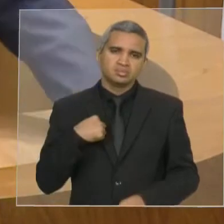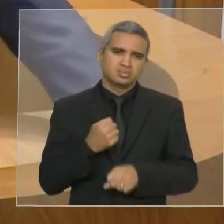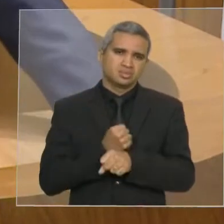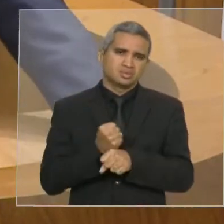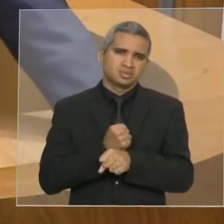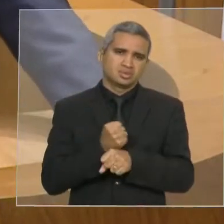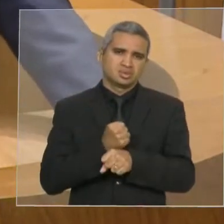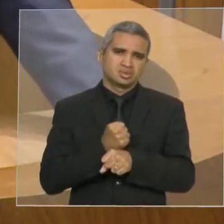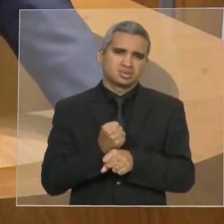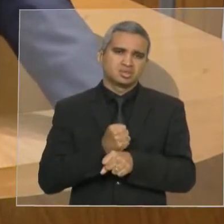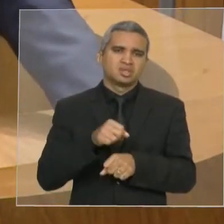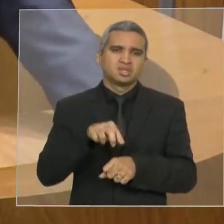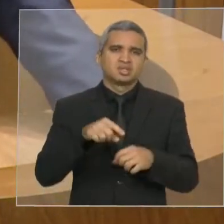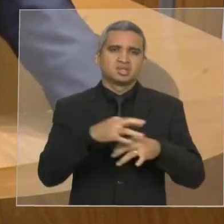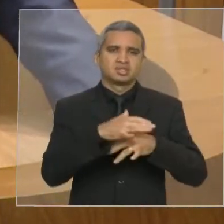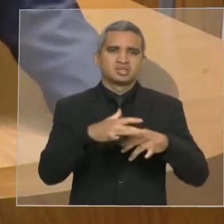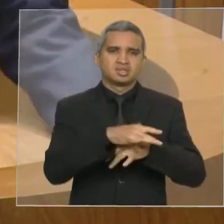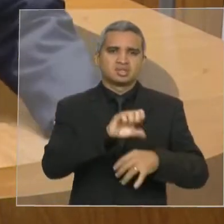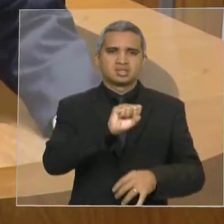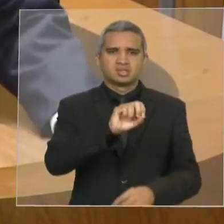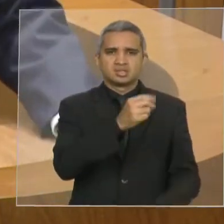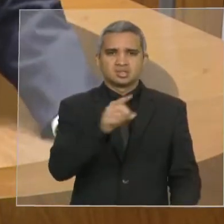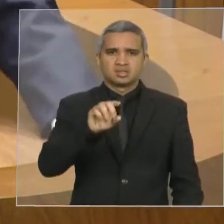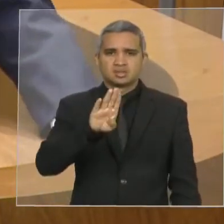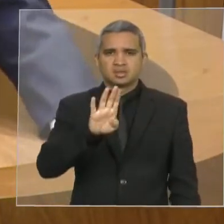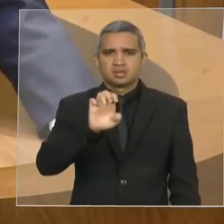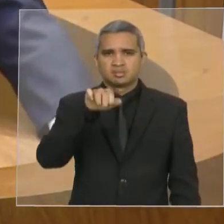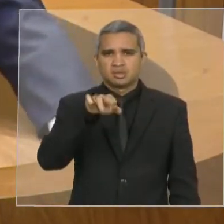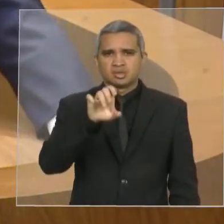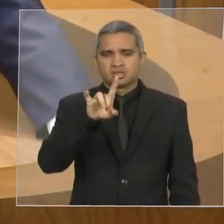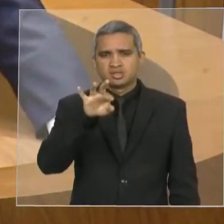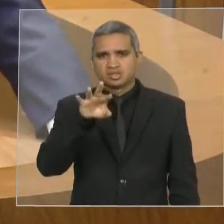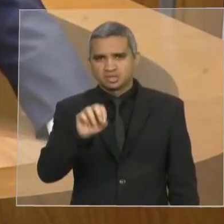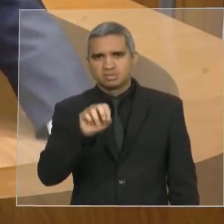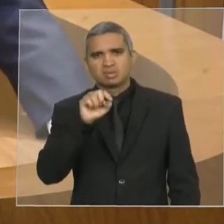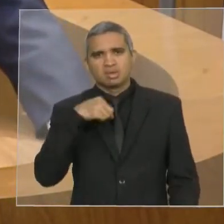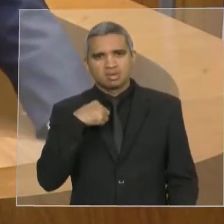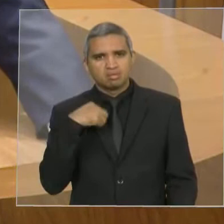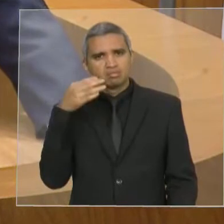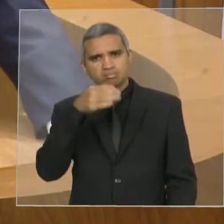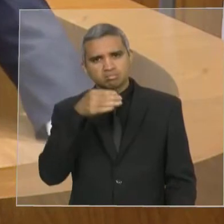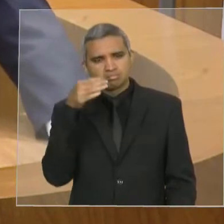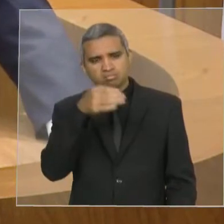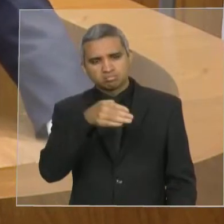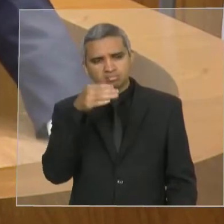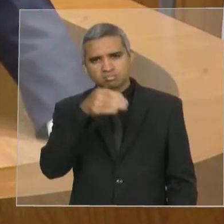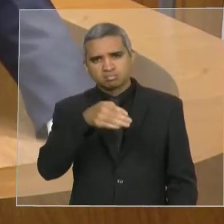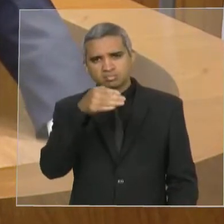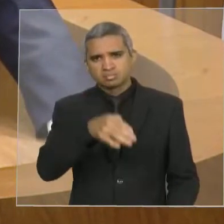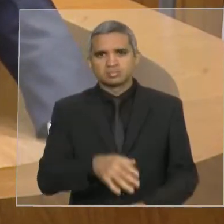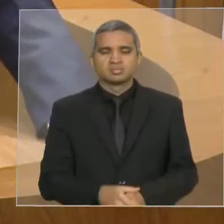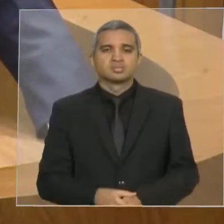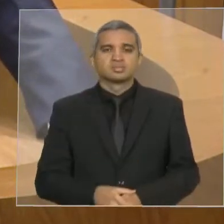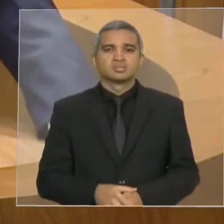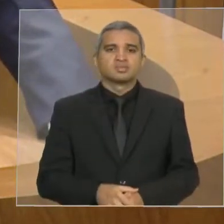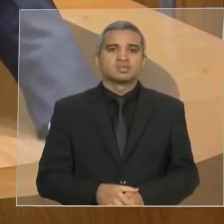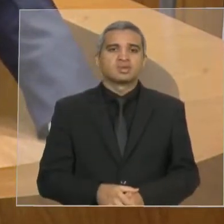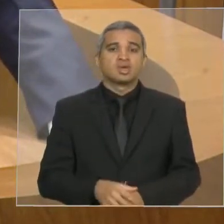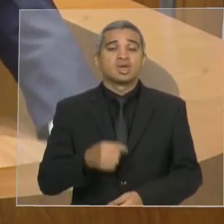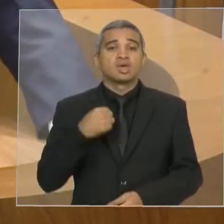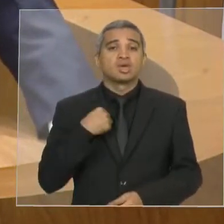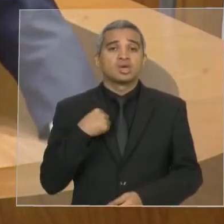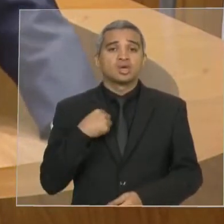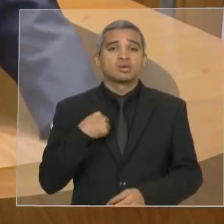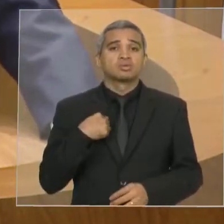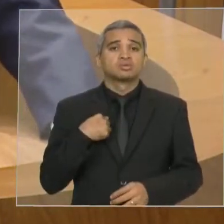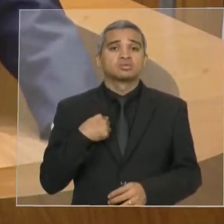anos na cidade de São Benedito do Rio Preto e contei que certa vez estava do outro lado do estado do Maranhão, quando o prefeito me